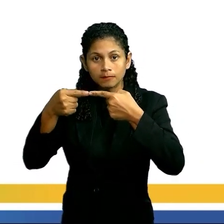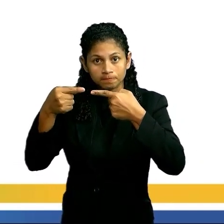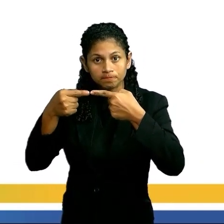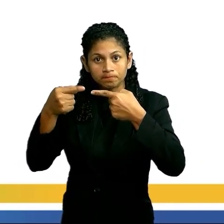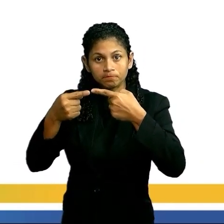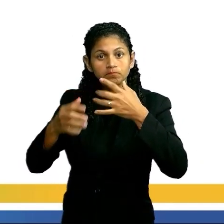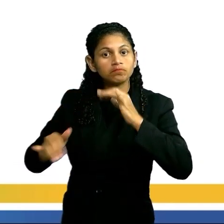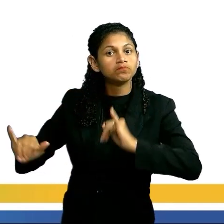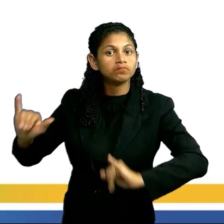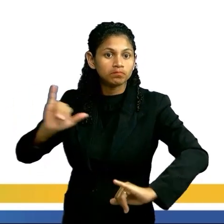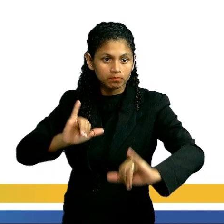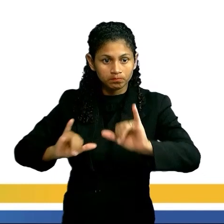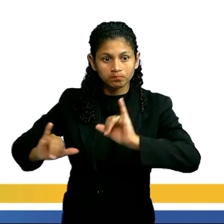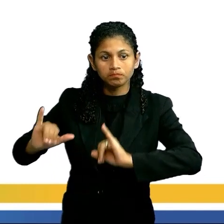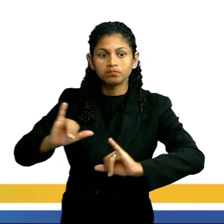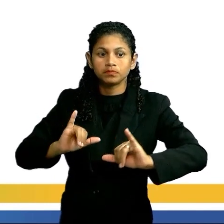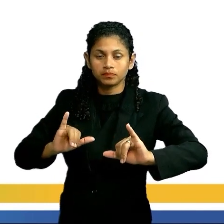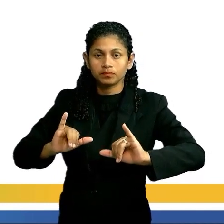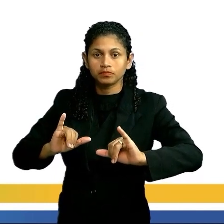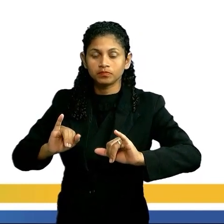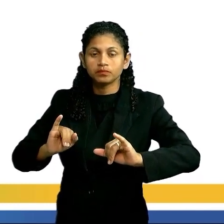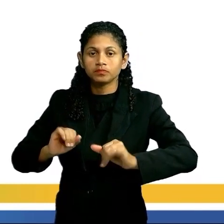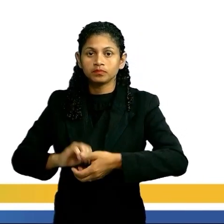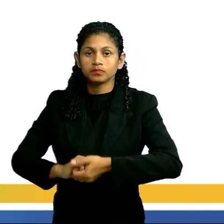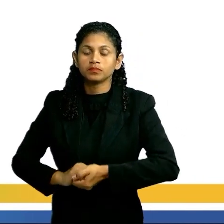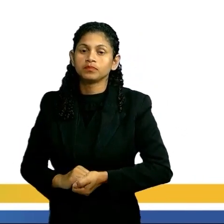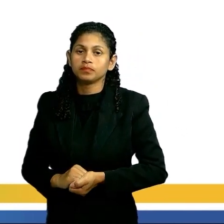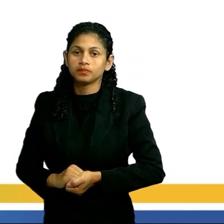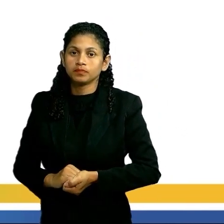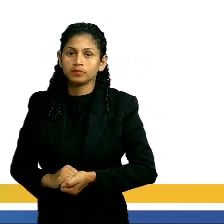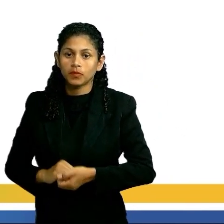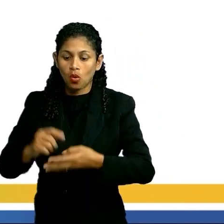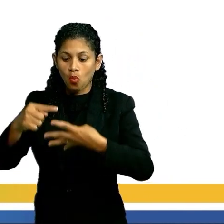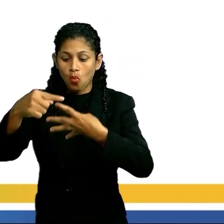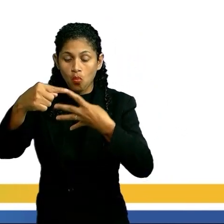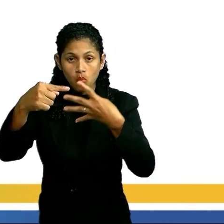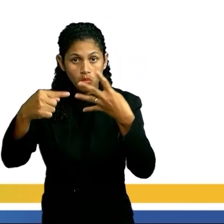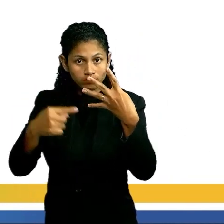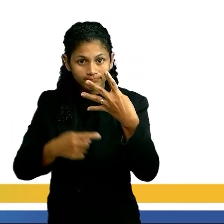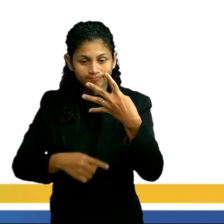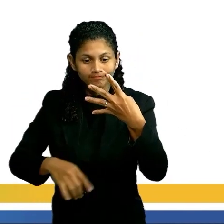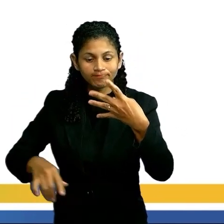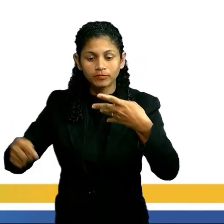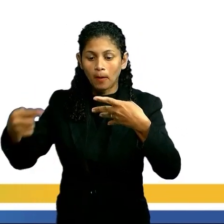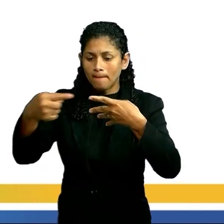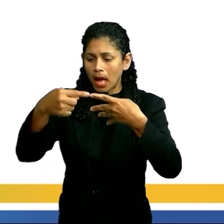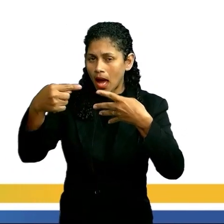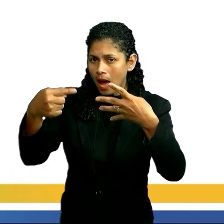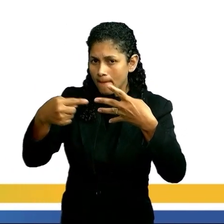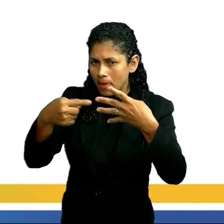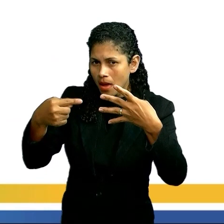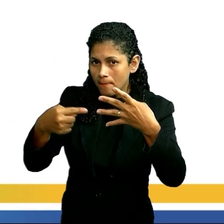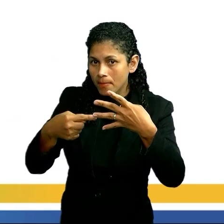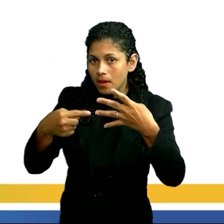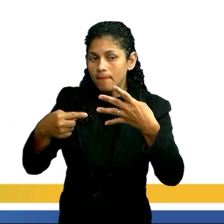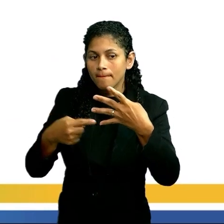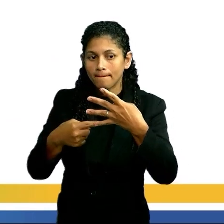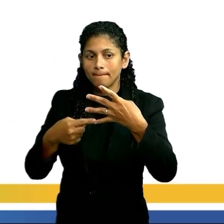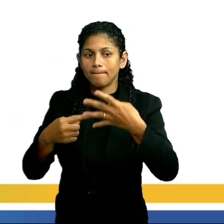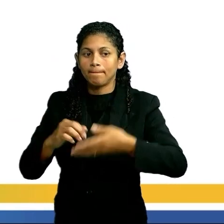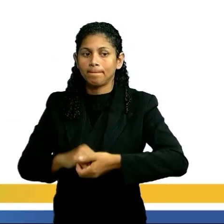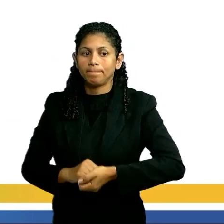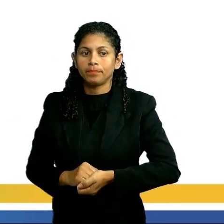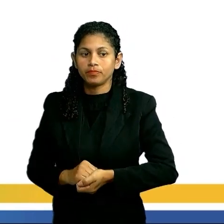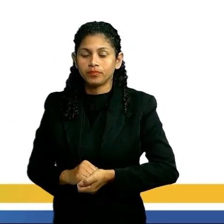composto tetravalente, ele faz 4 ligações químicas. Então, por exemplo, esse carbono que eu